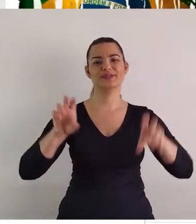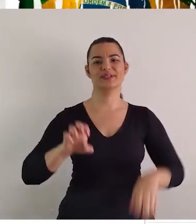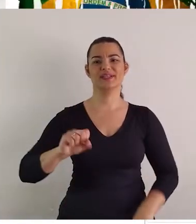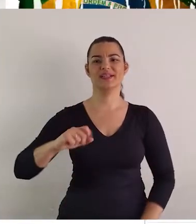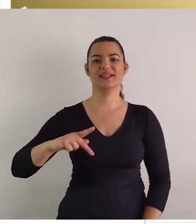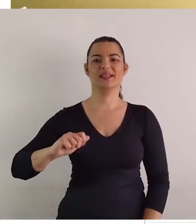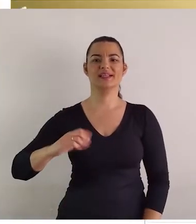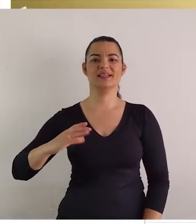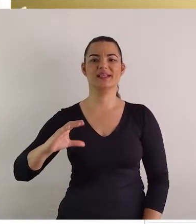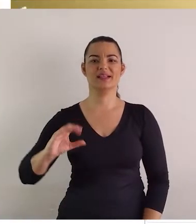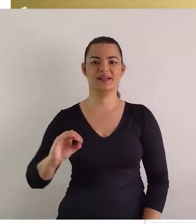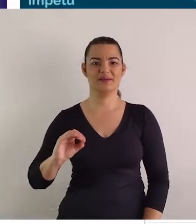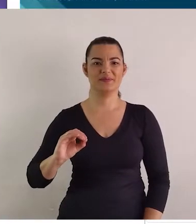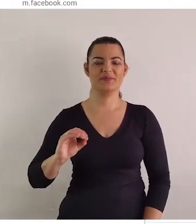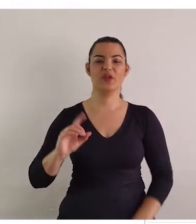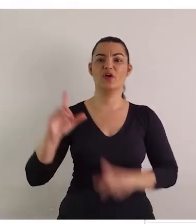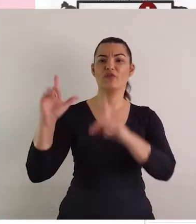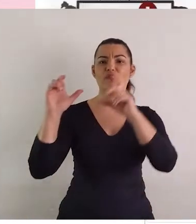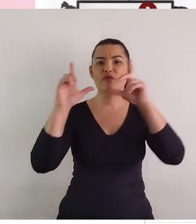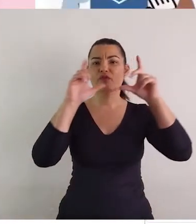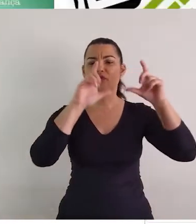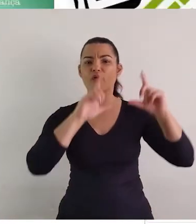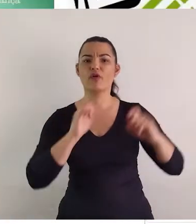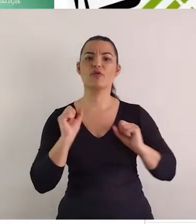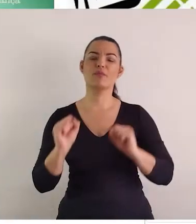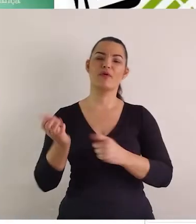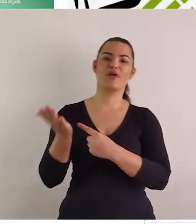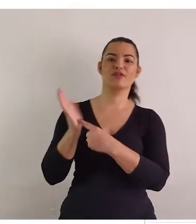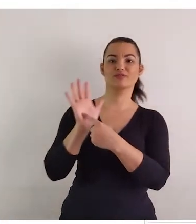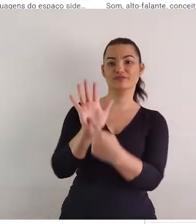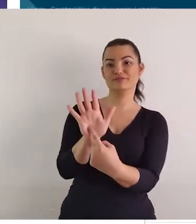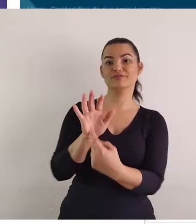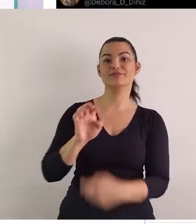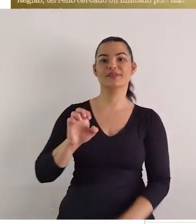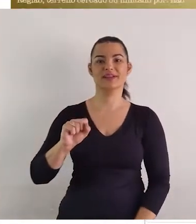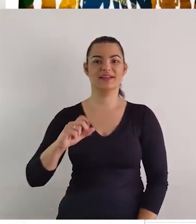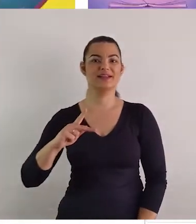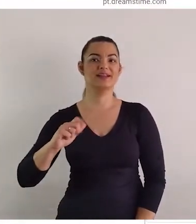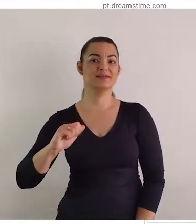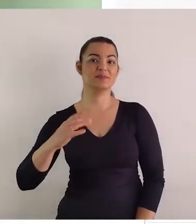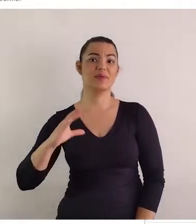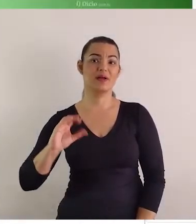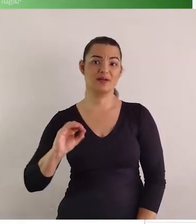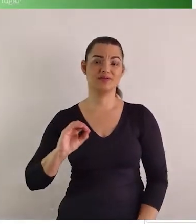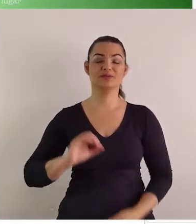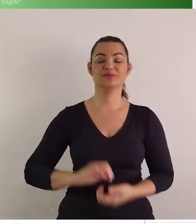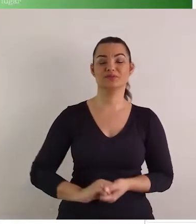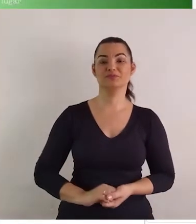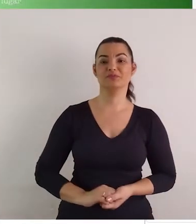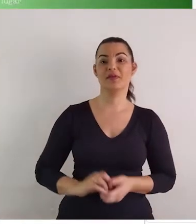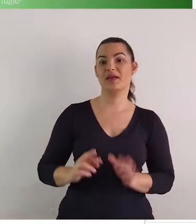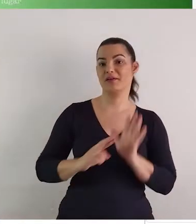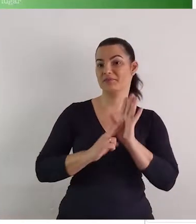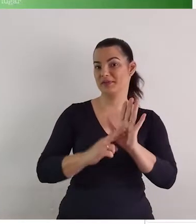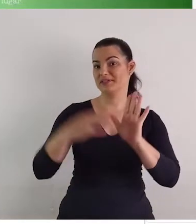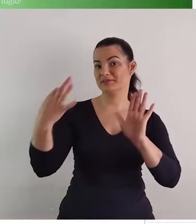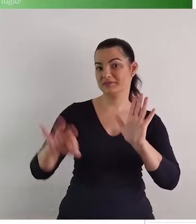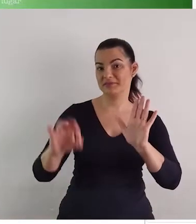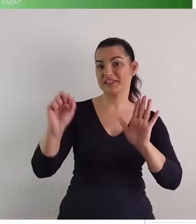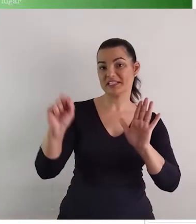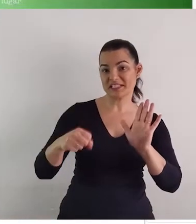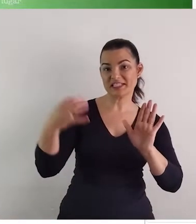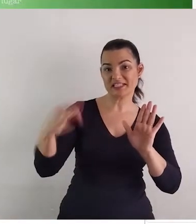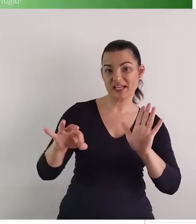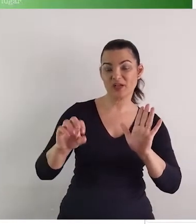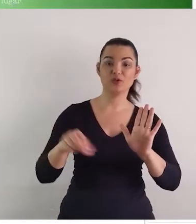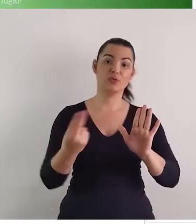espaço, várias imagens que podem ou não representar o espaço. Mas aí, a Pro vai pesquisar